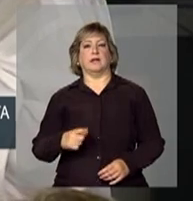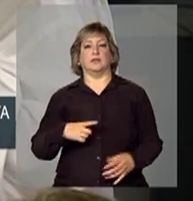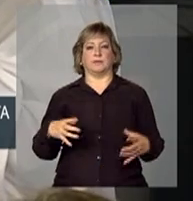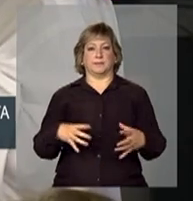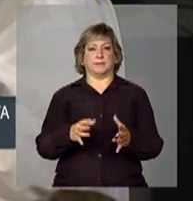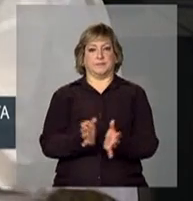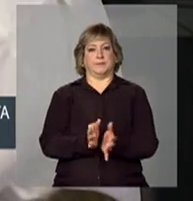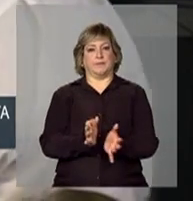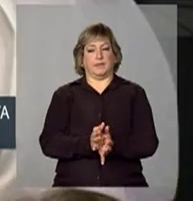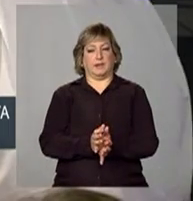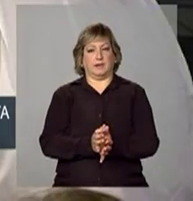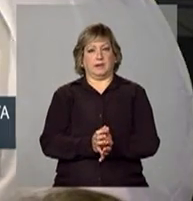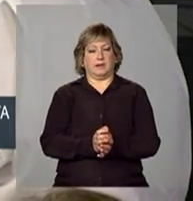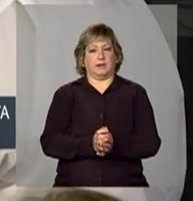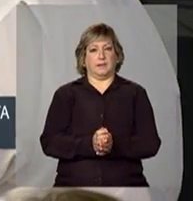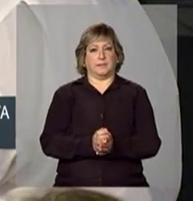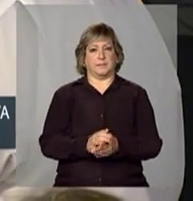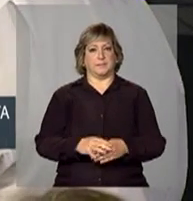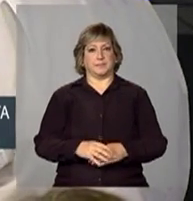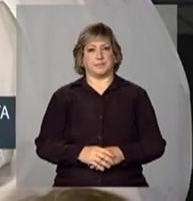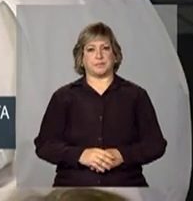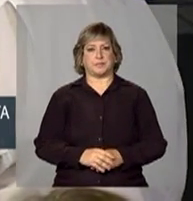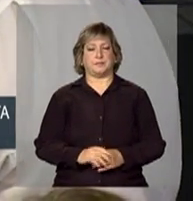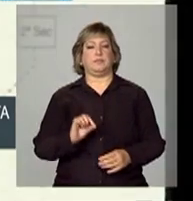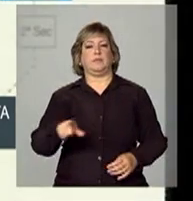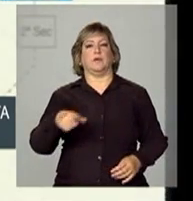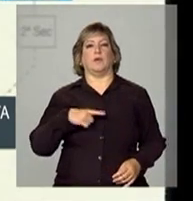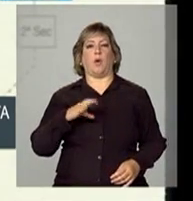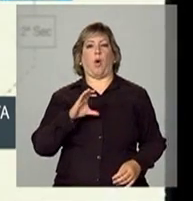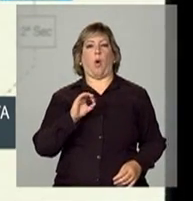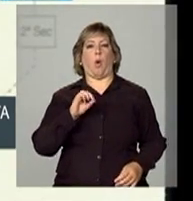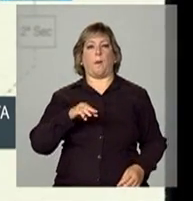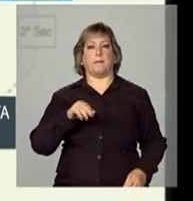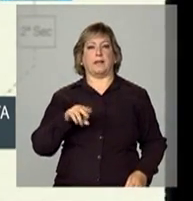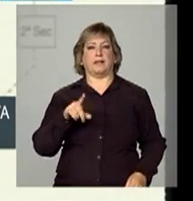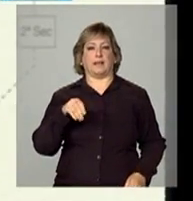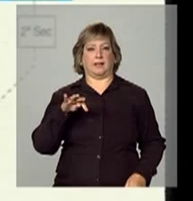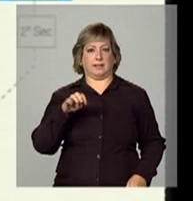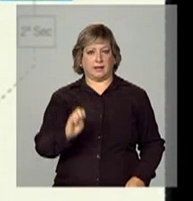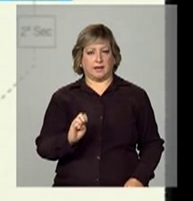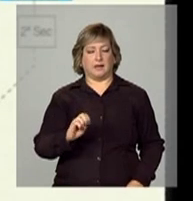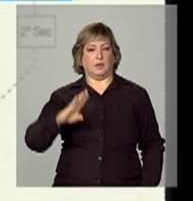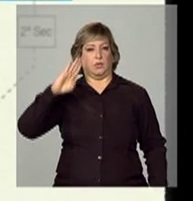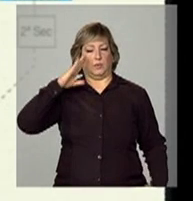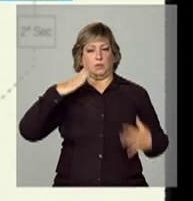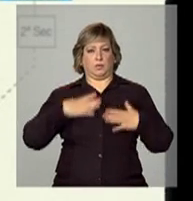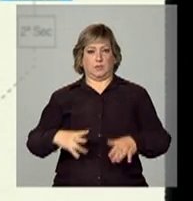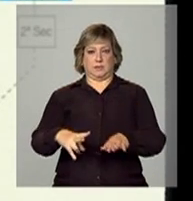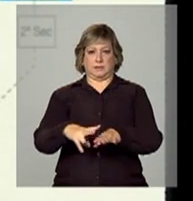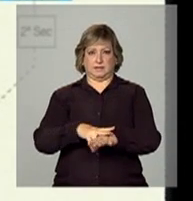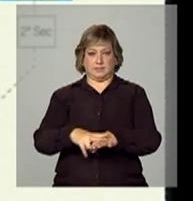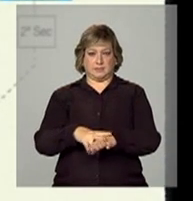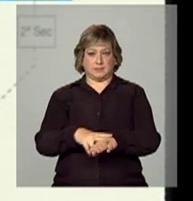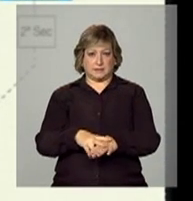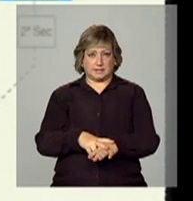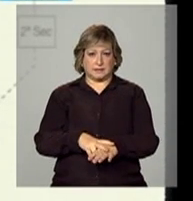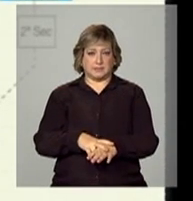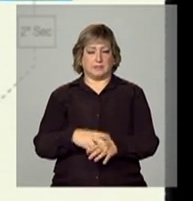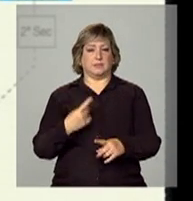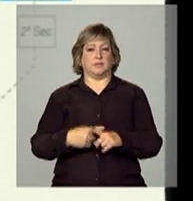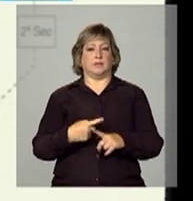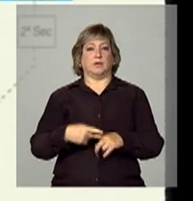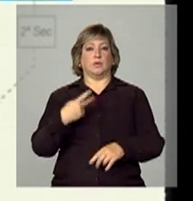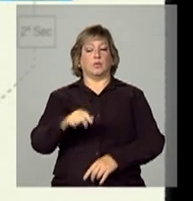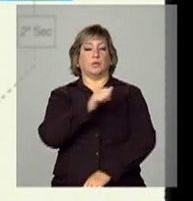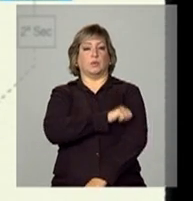da bibliografia, é o comandante, sempre é o comandante do Exército. O comandante do COD no Rio de